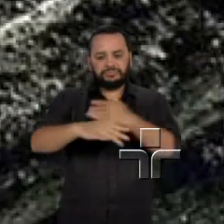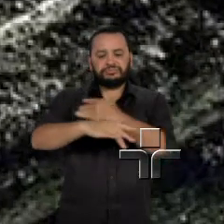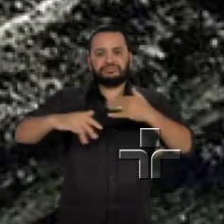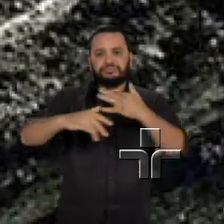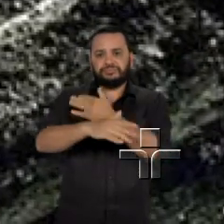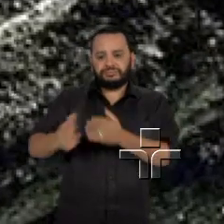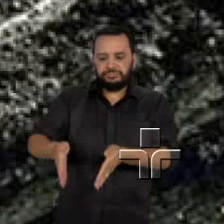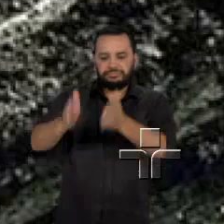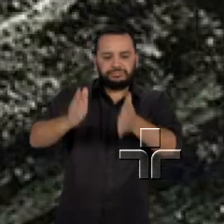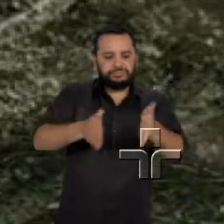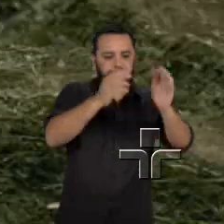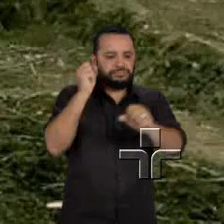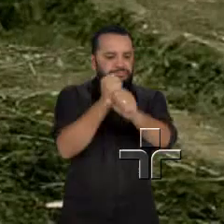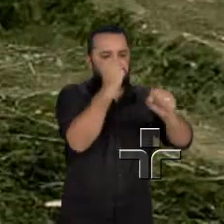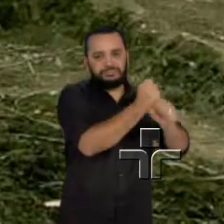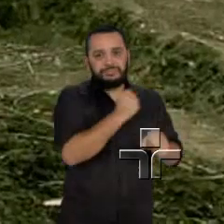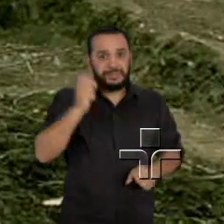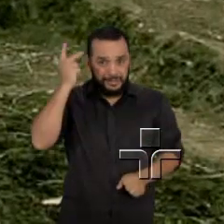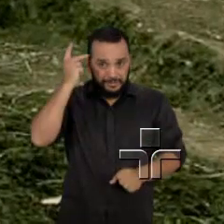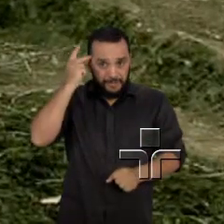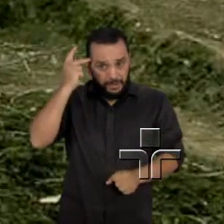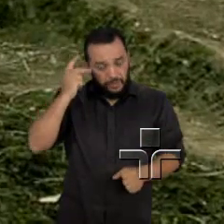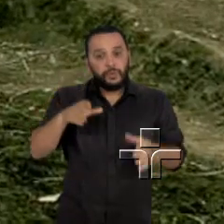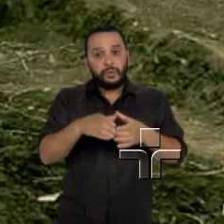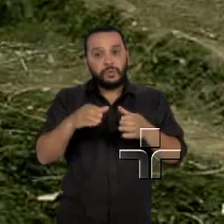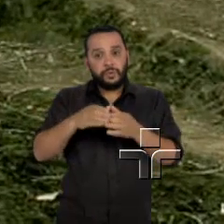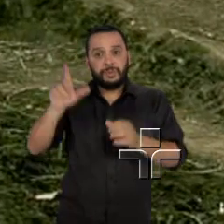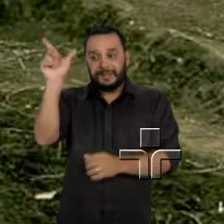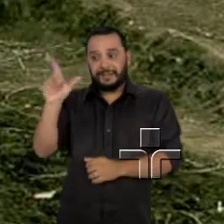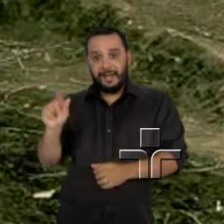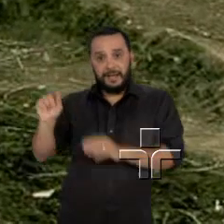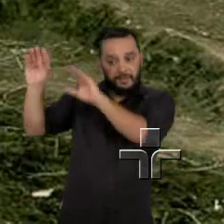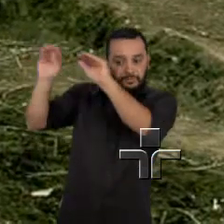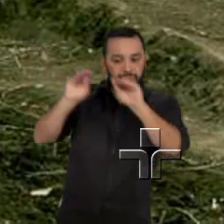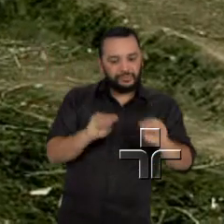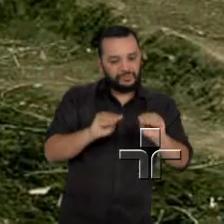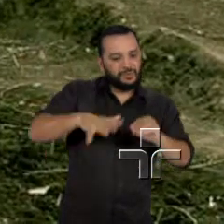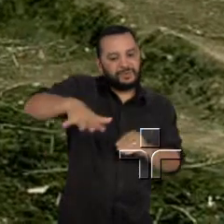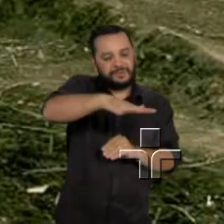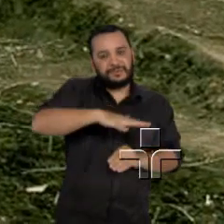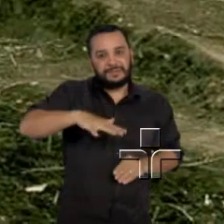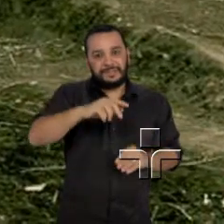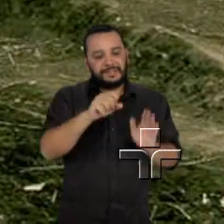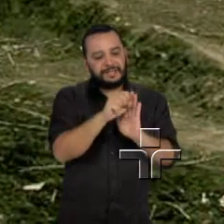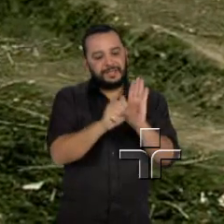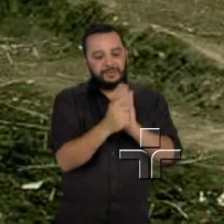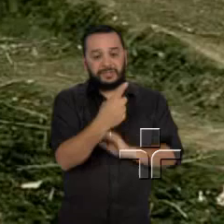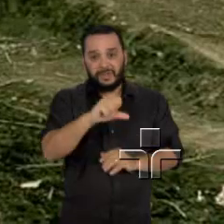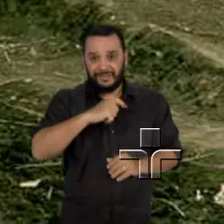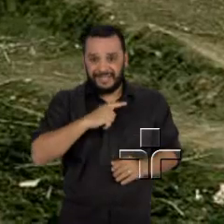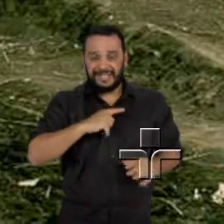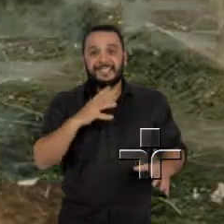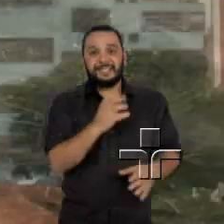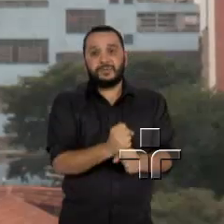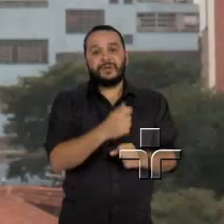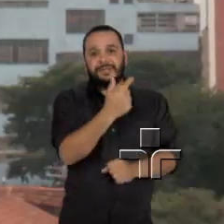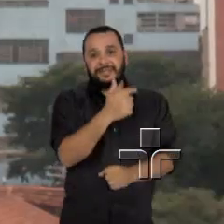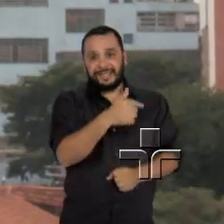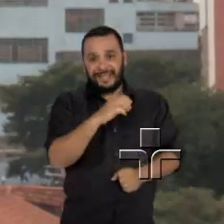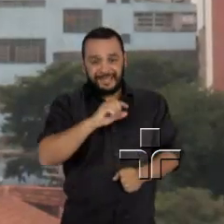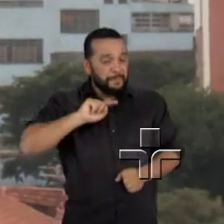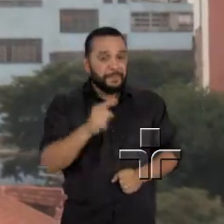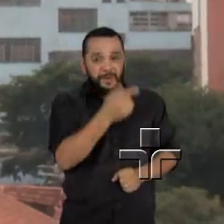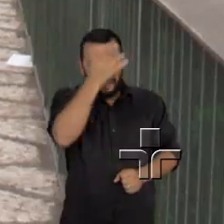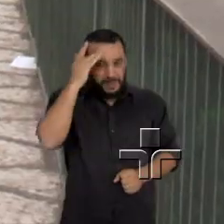em São Paulo. Reduto da imigração italiana no século XIX, a região abriga hoje cerca de 70 mil moradores em 32 mil